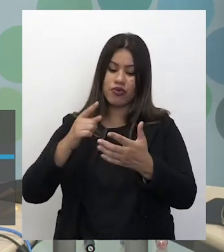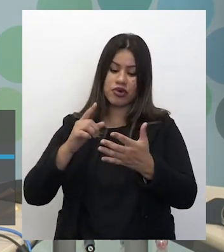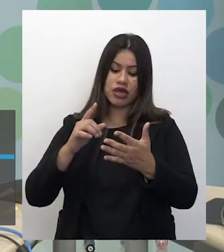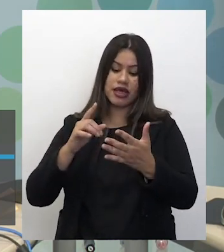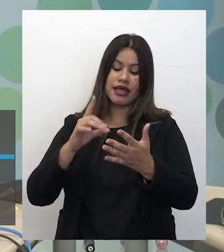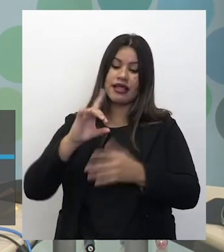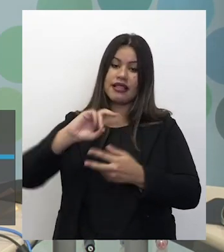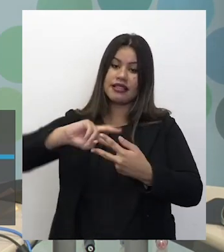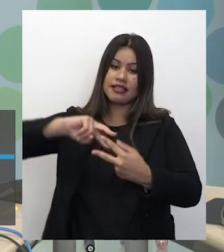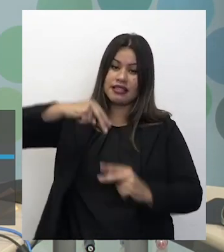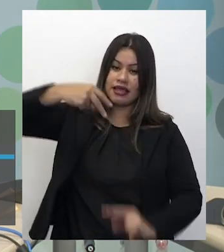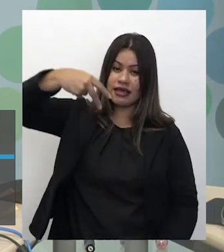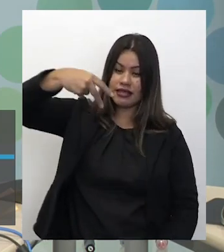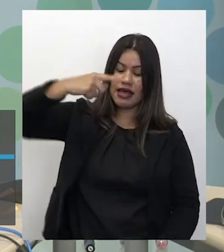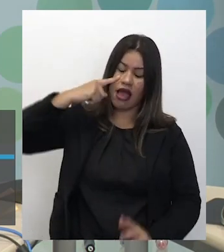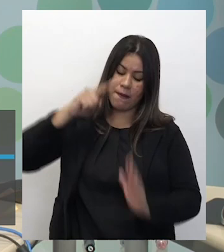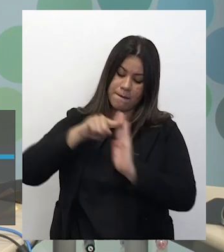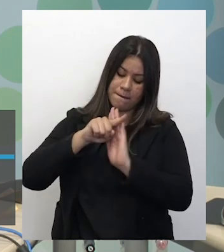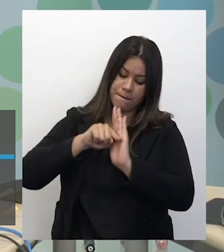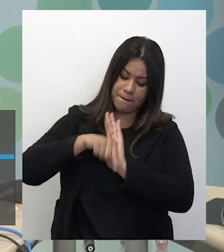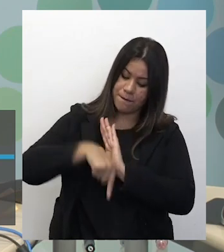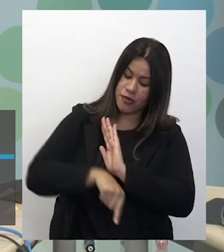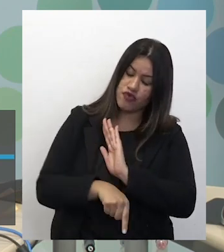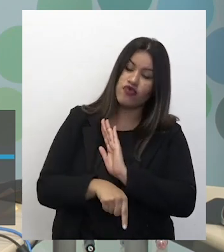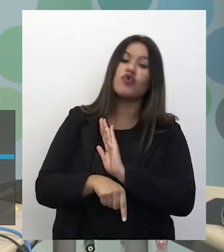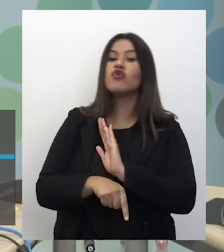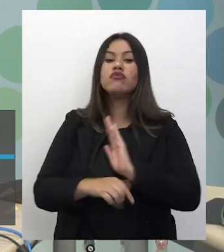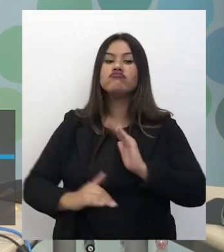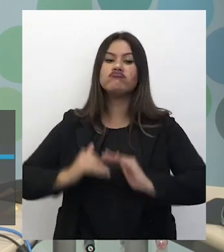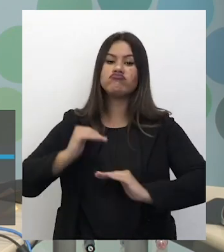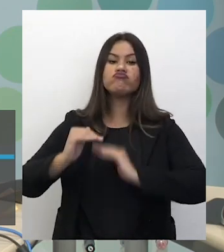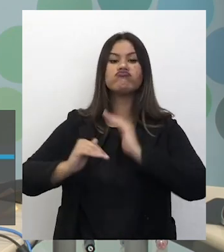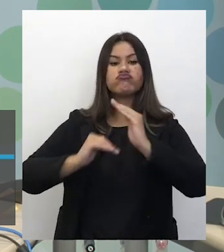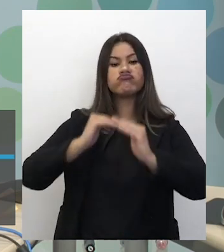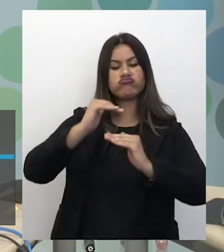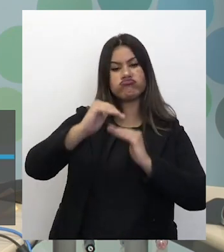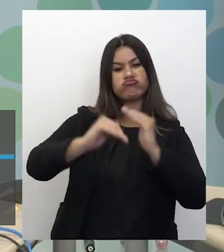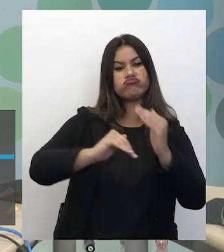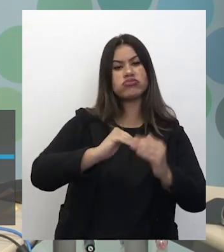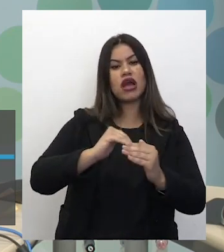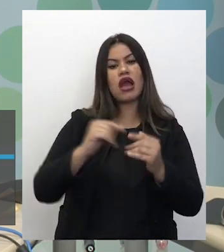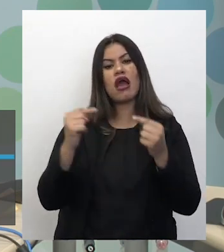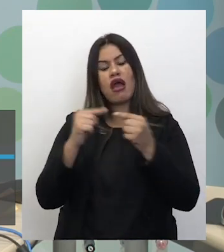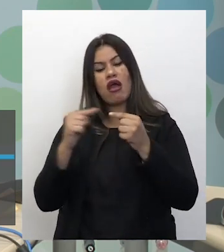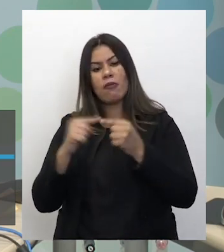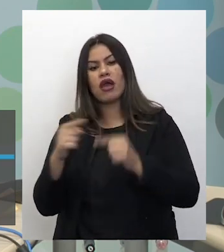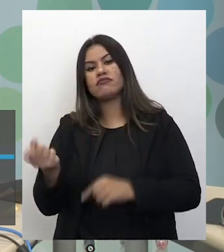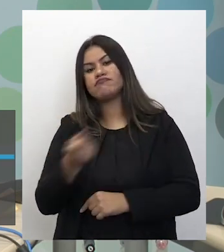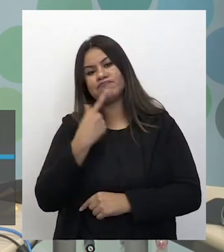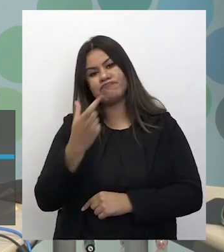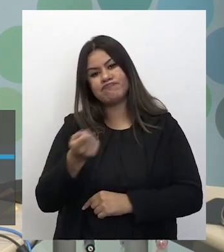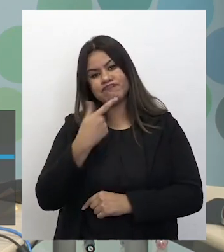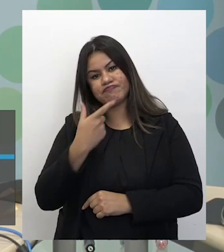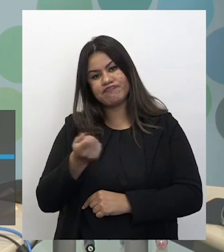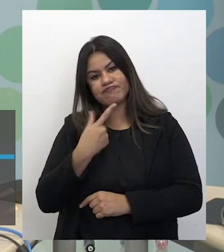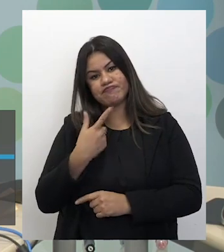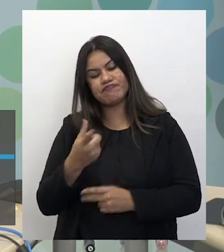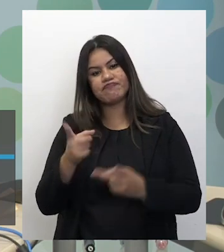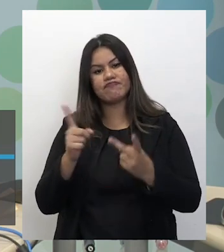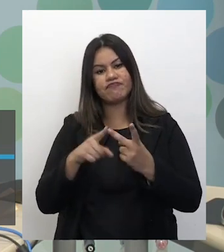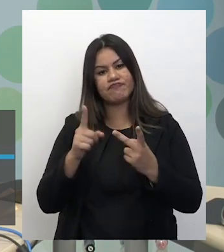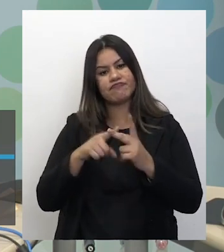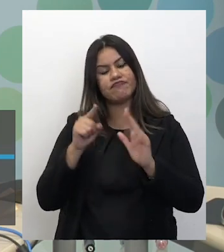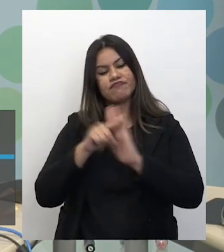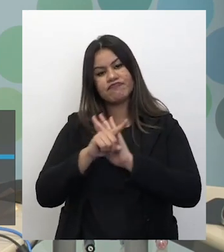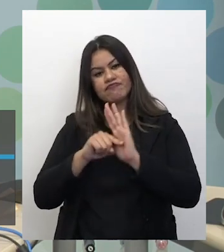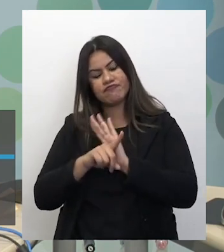engenharia genética vão avançando, a gente vai avançando nisso também. Tanto em termos de medicamento, quanto em termos de